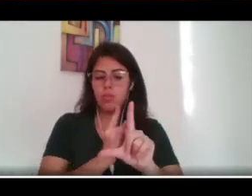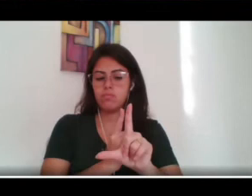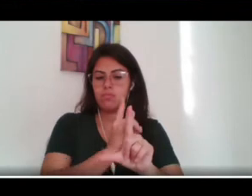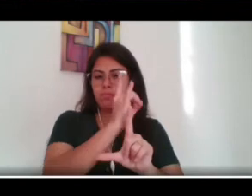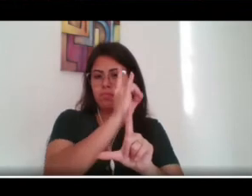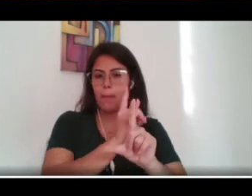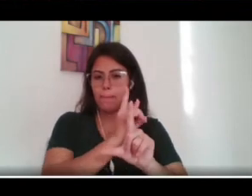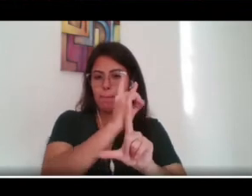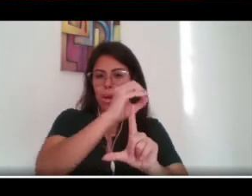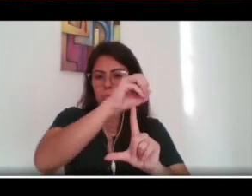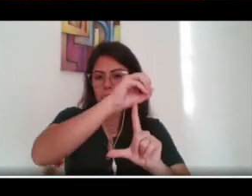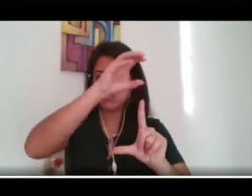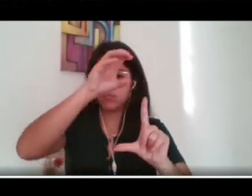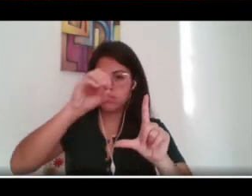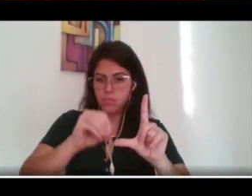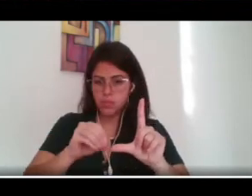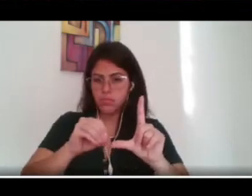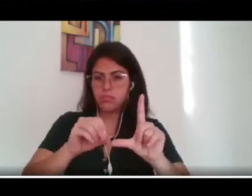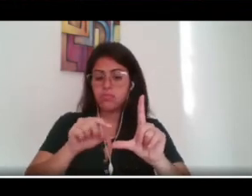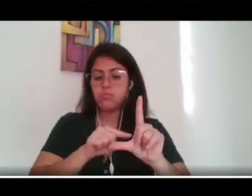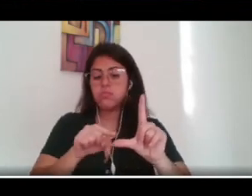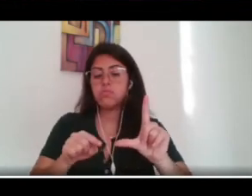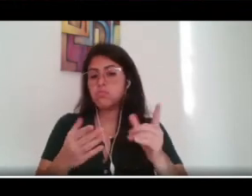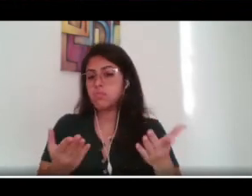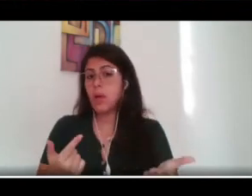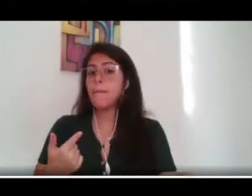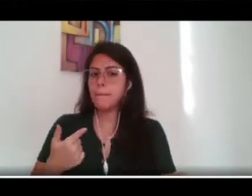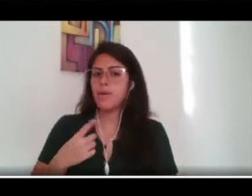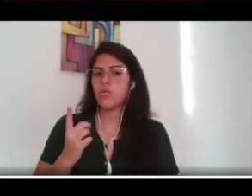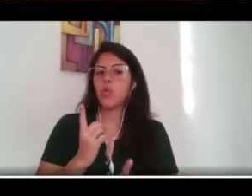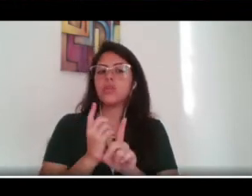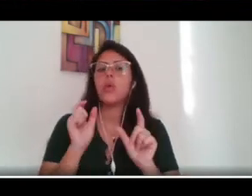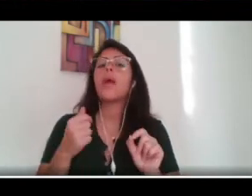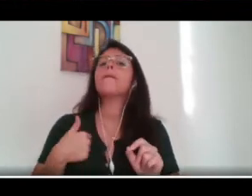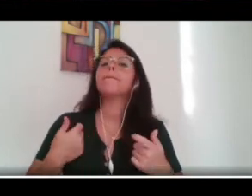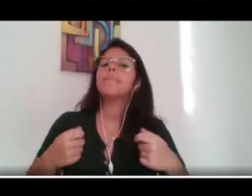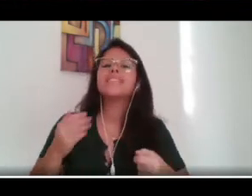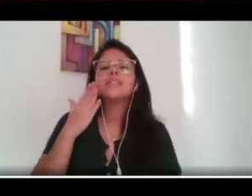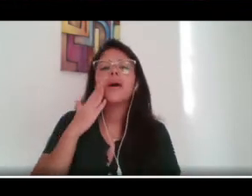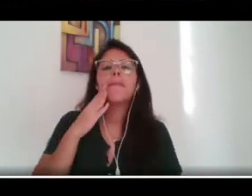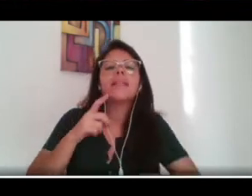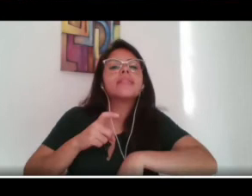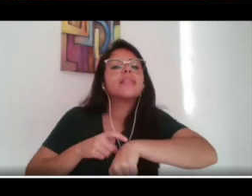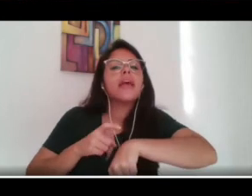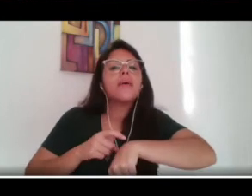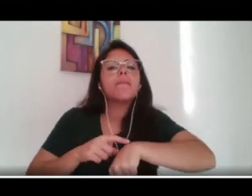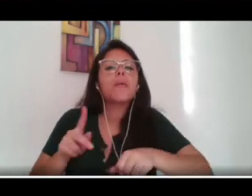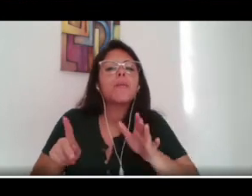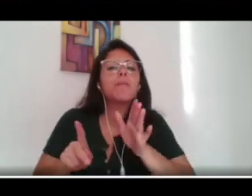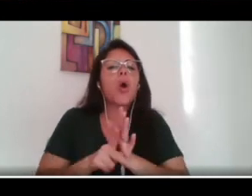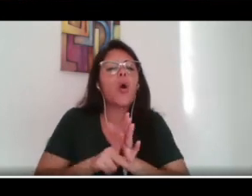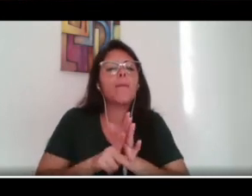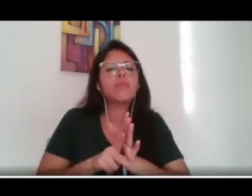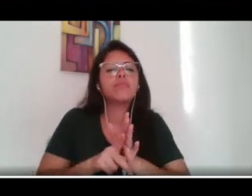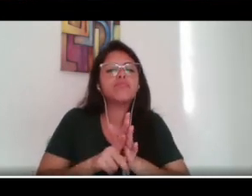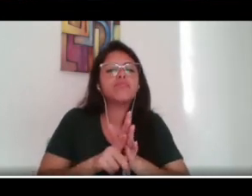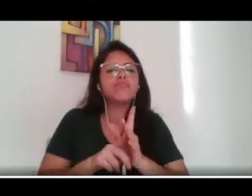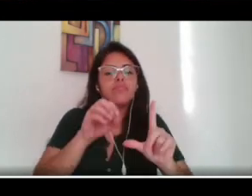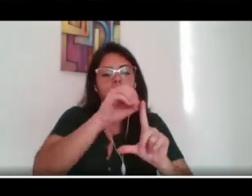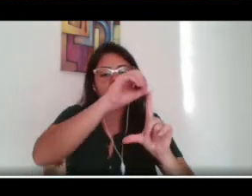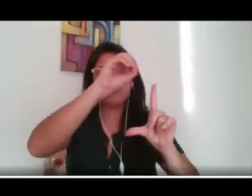o tempo de queda. Eu consigo achar o tempo de queda fazendo simplesmente essa equação aqui, ó. O